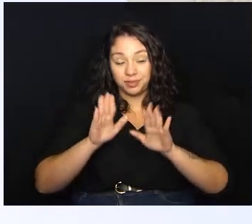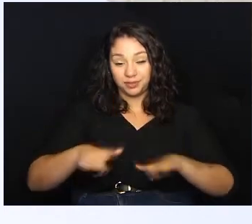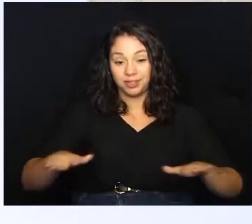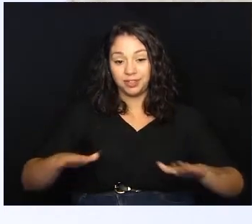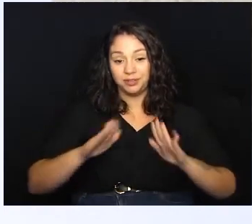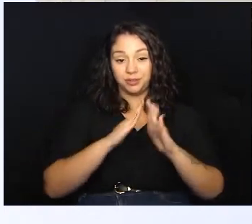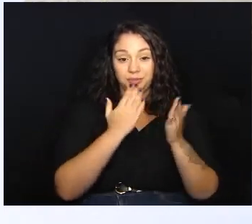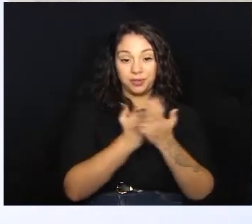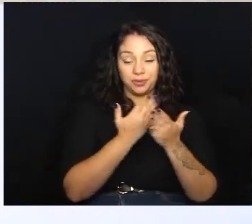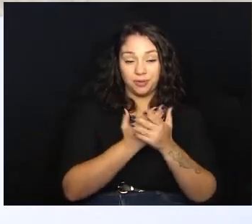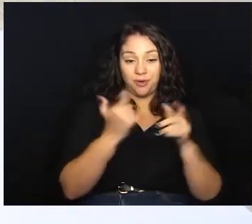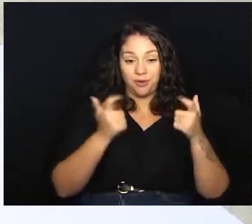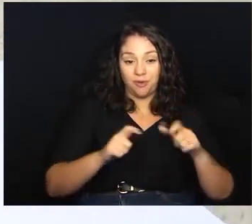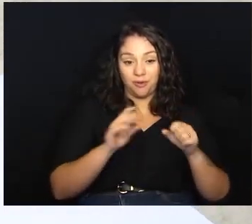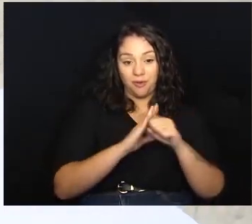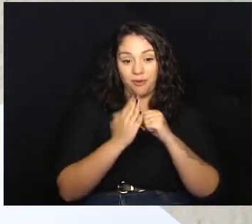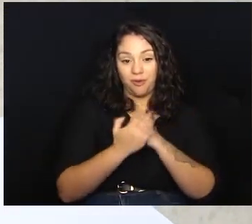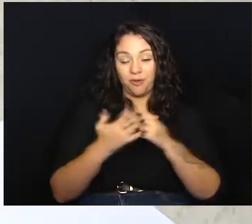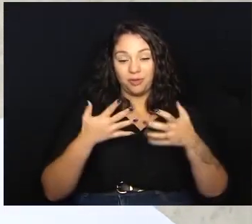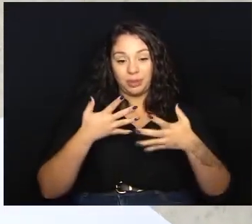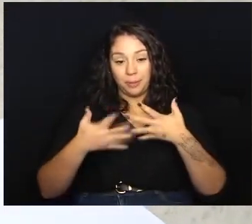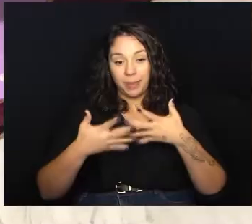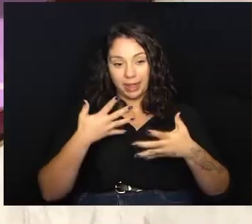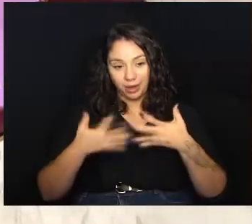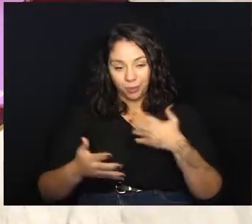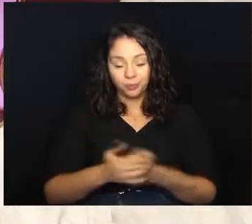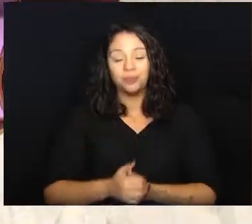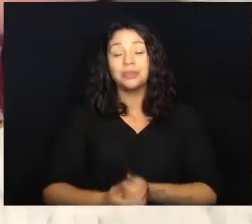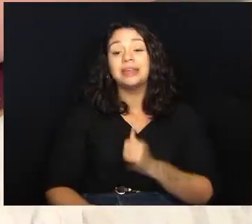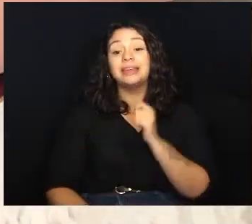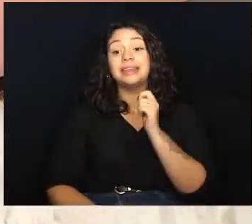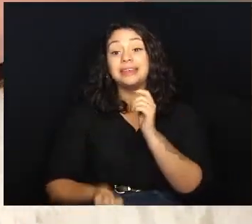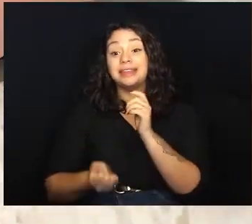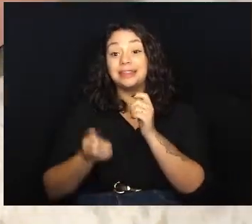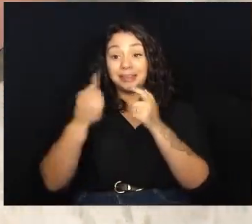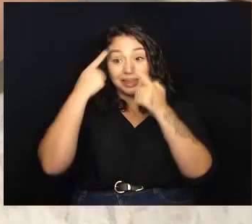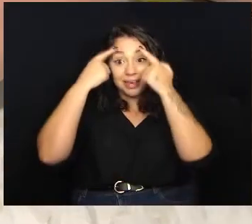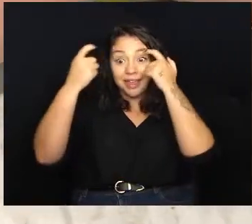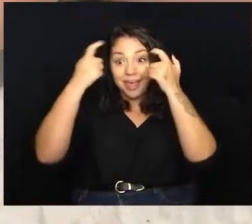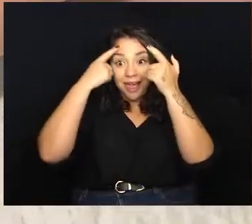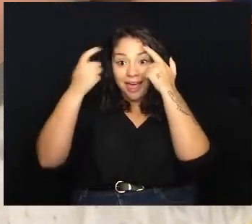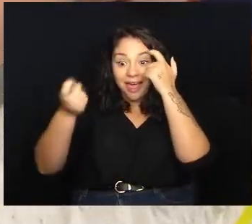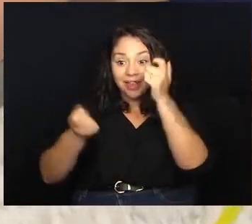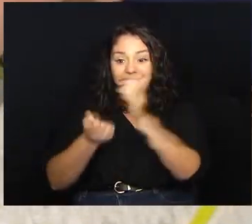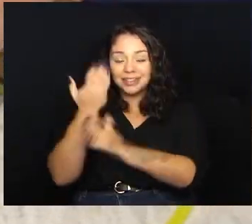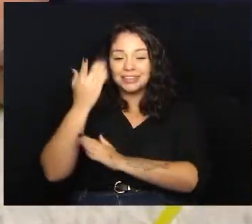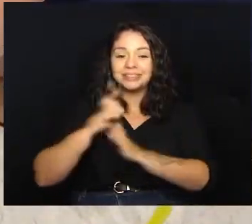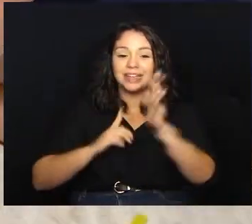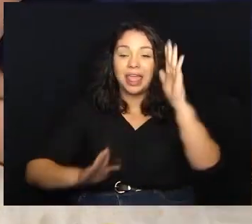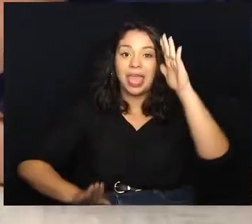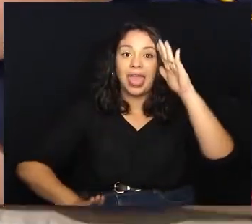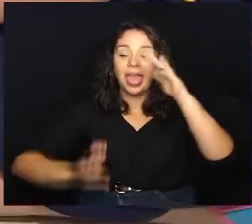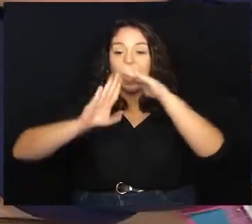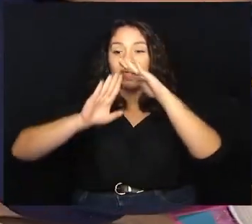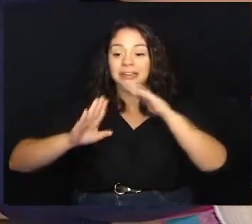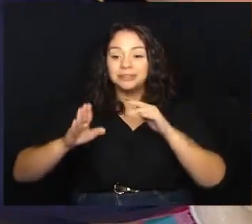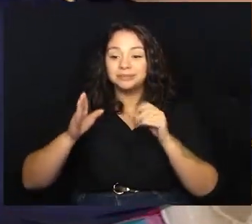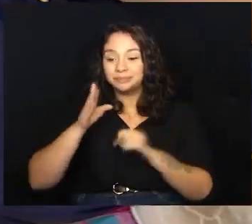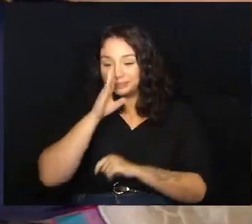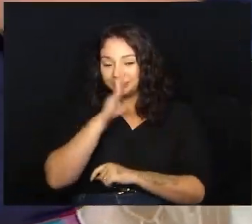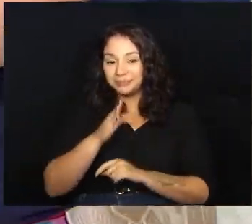educação infantil de uma escola localizada no distrito de Barão Geraldo, a criatividade das crianças atinge o